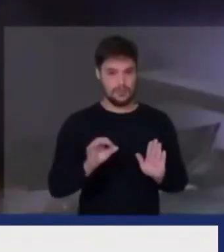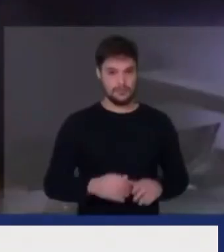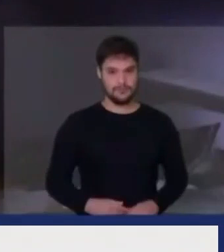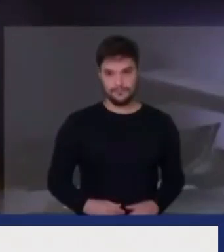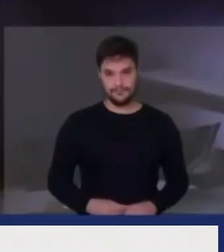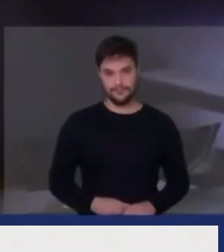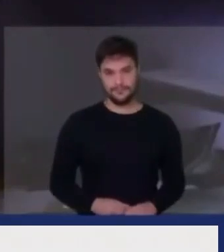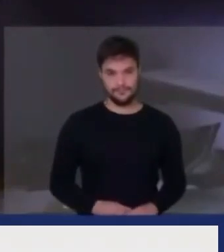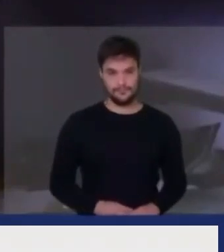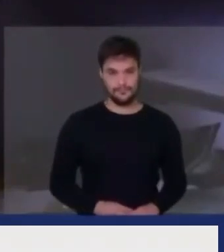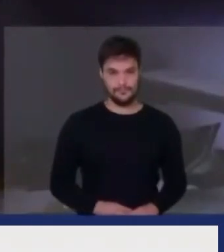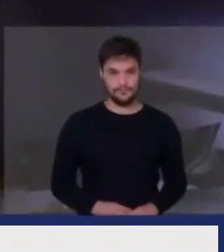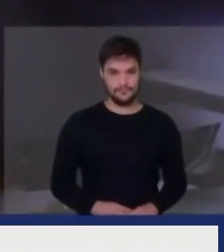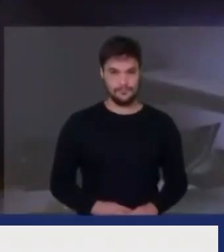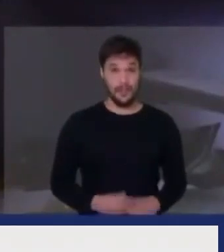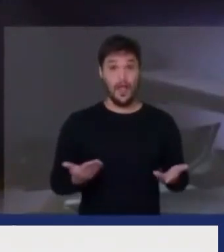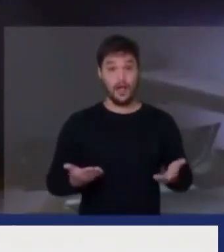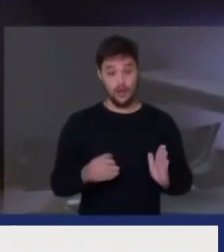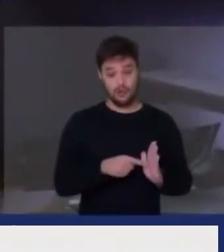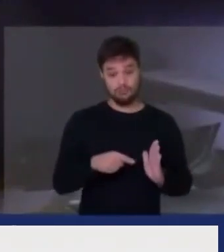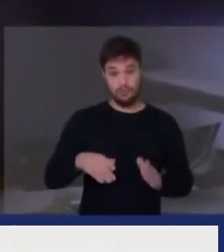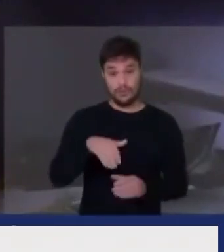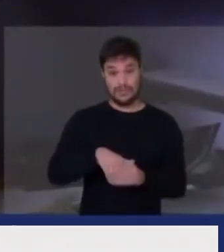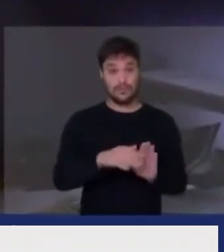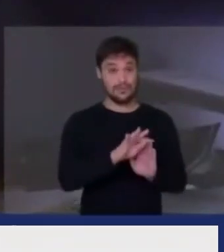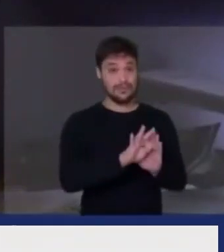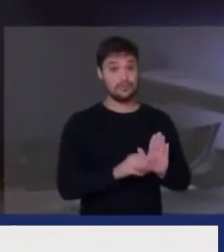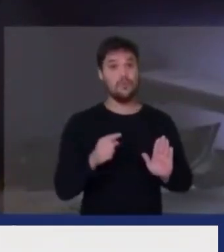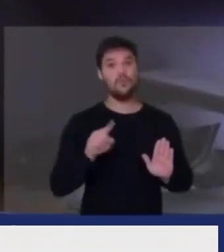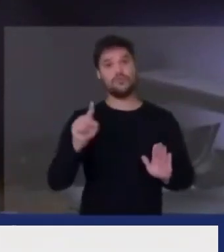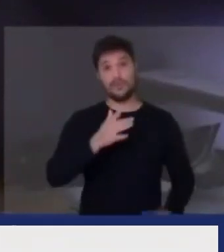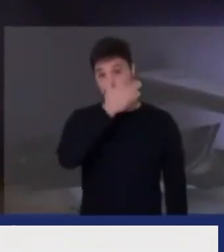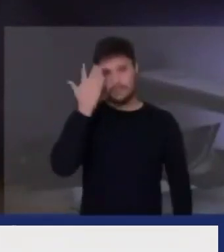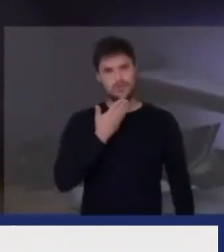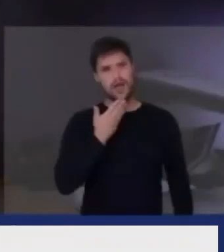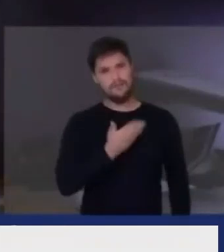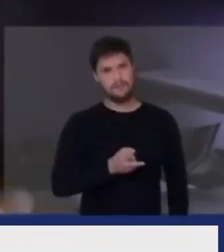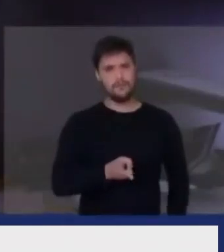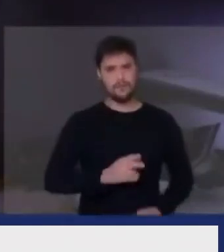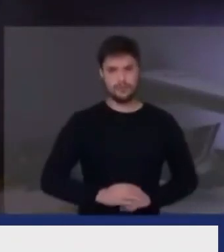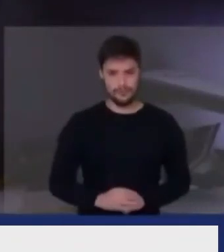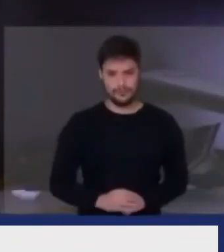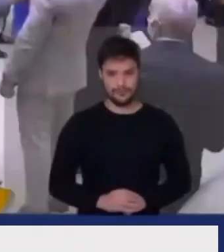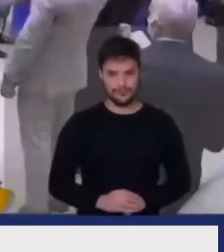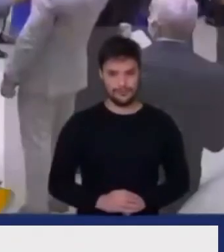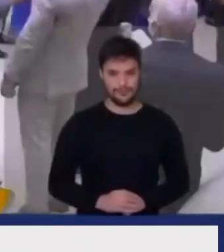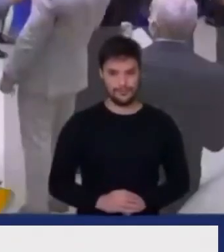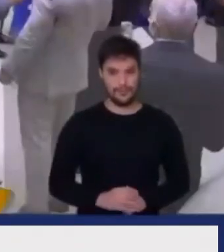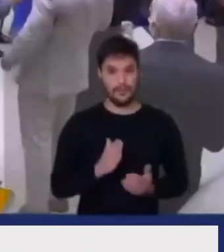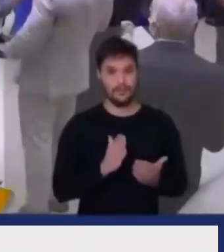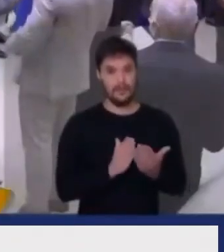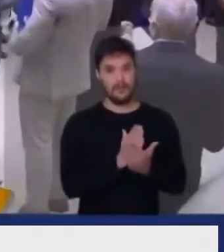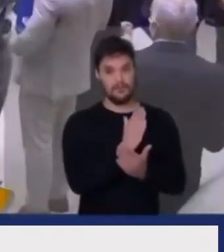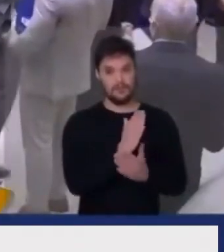como é que vai funcionar esse projeto que que propõe melhor dizendo dessa proposta esse projeto de lei ele estabelece que o Conselho monetário Nacional